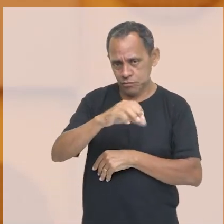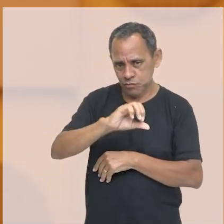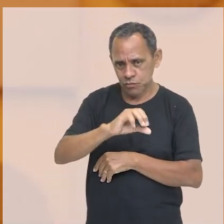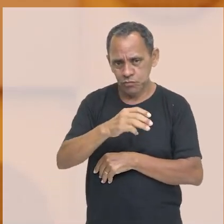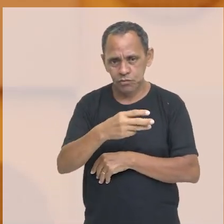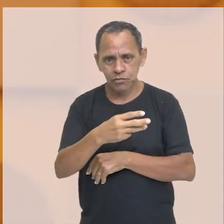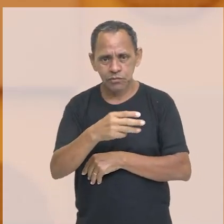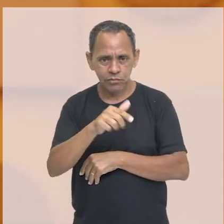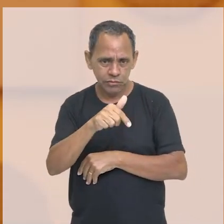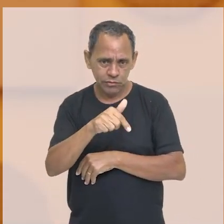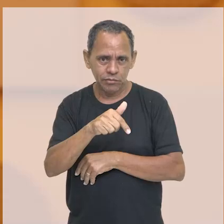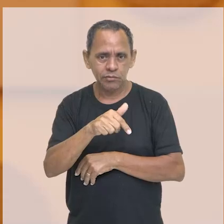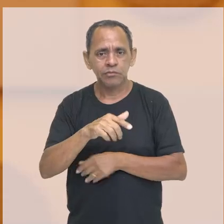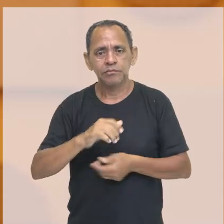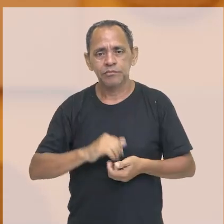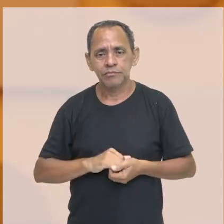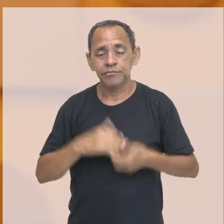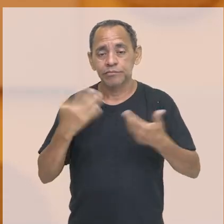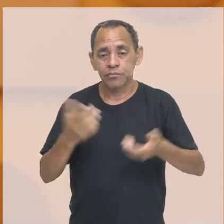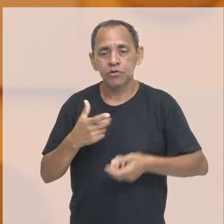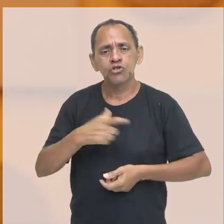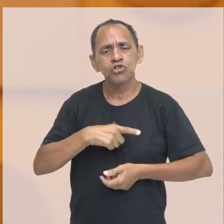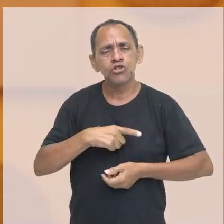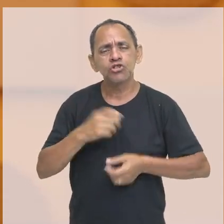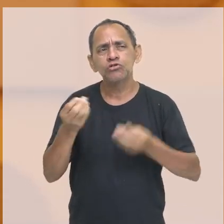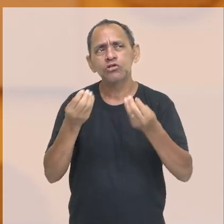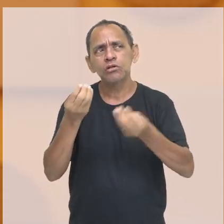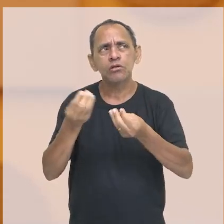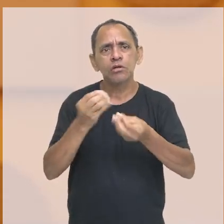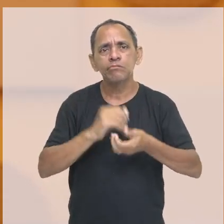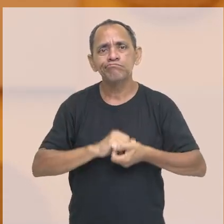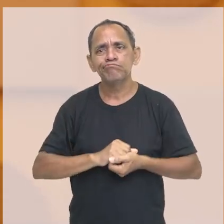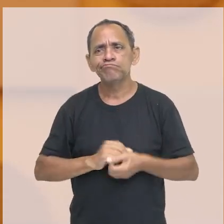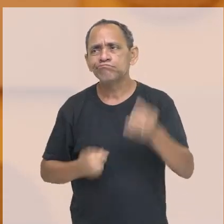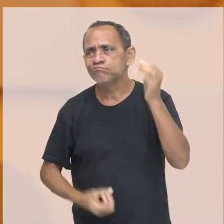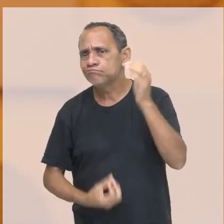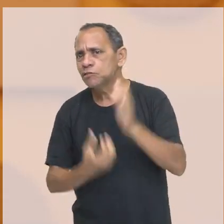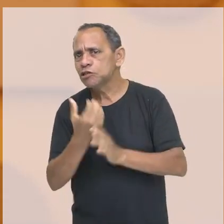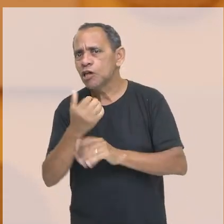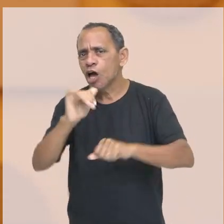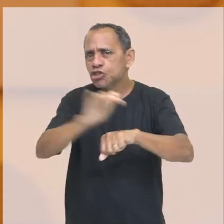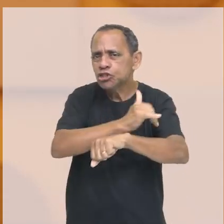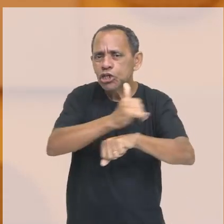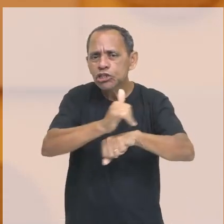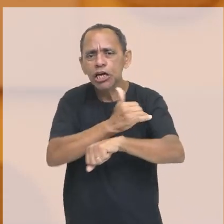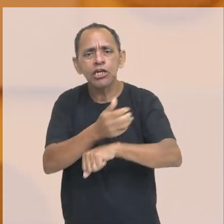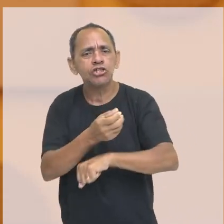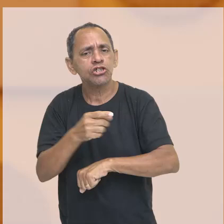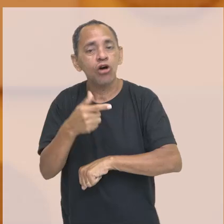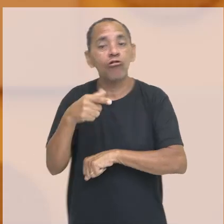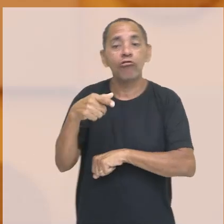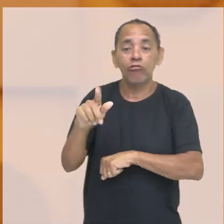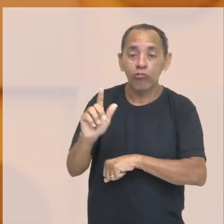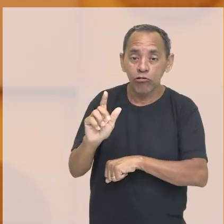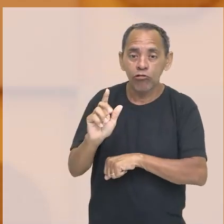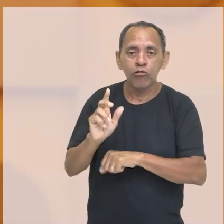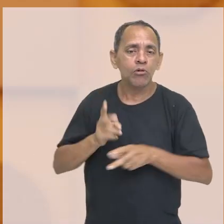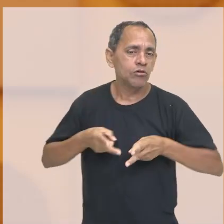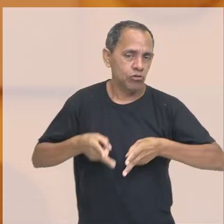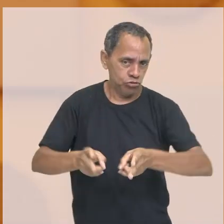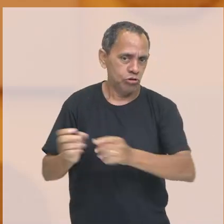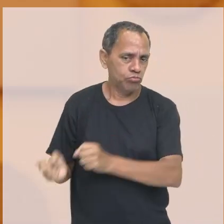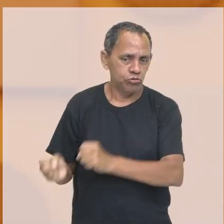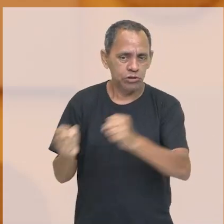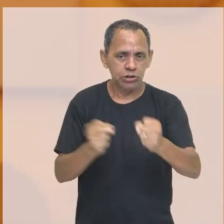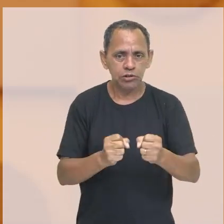1937. Então, teria que criar outro mecanismo para se manter no poder. Foi então que